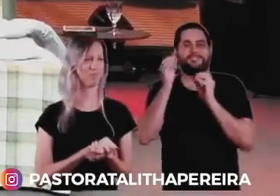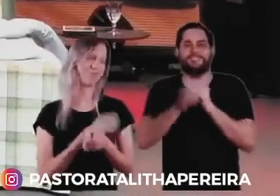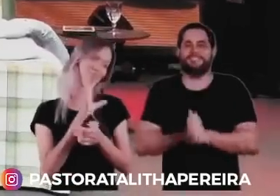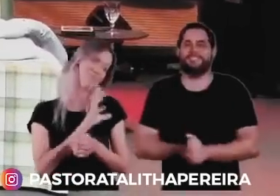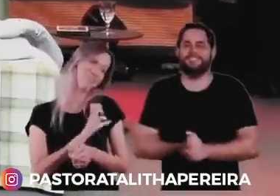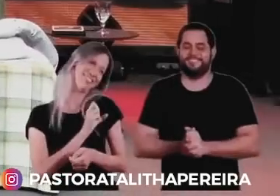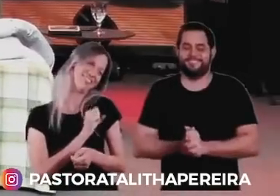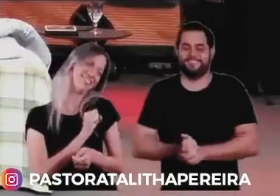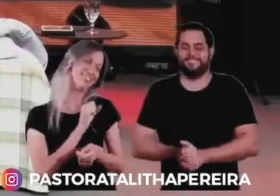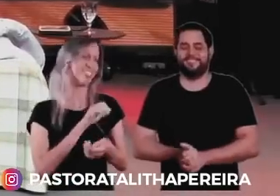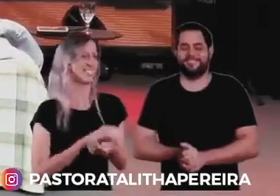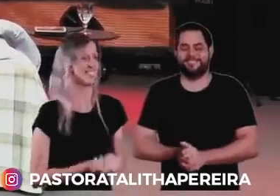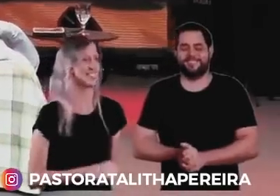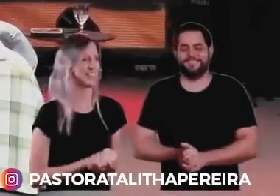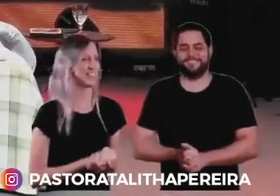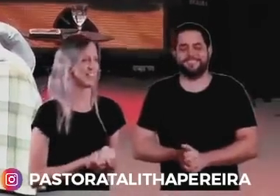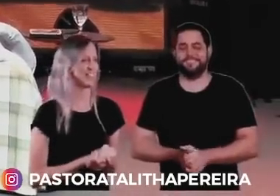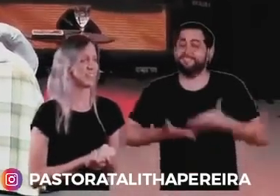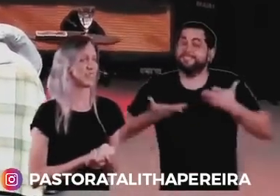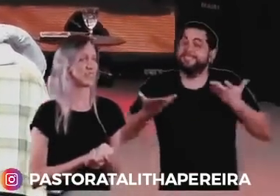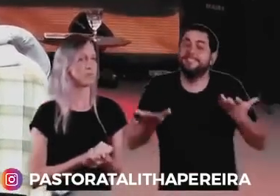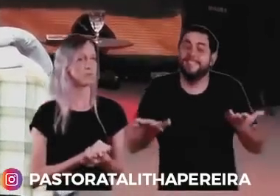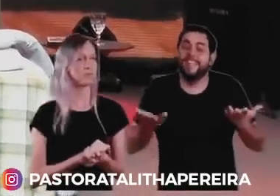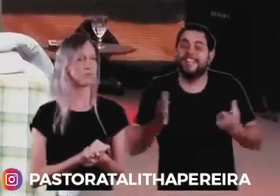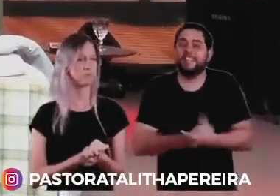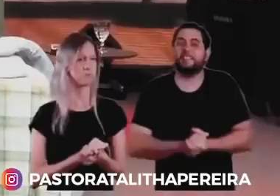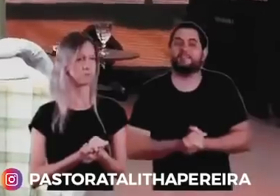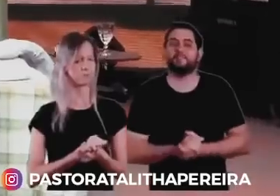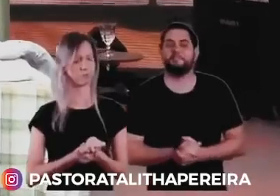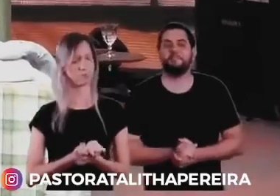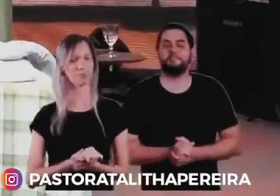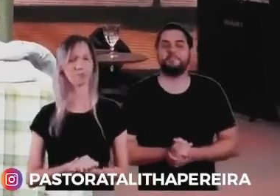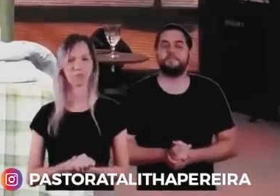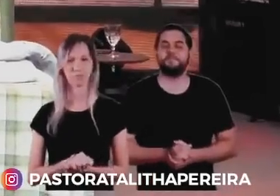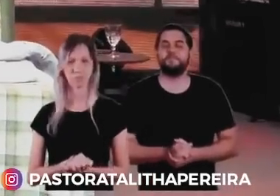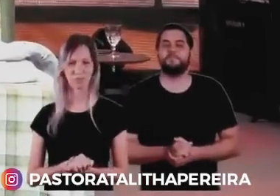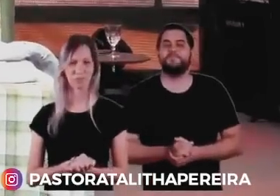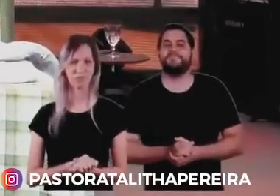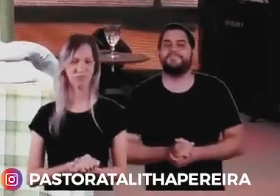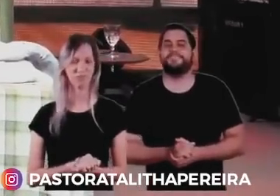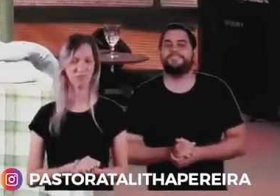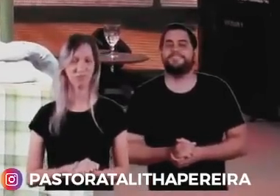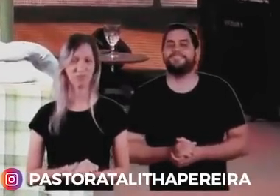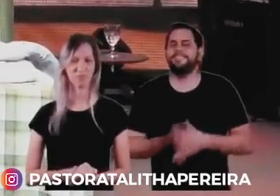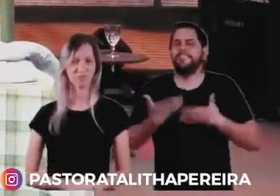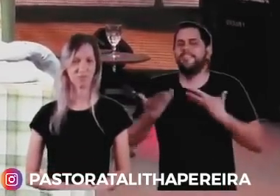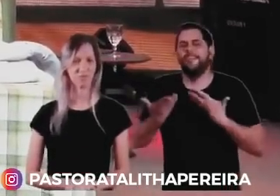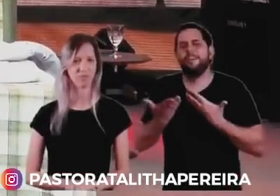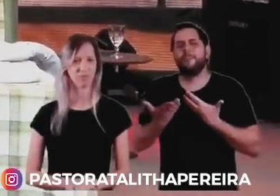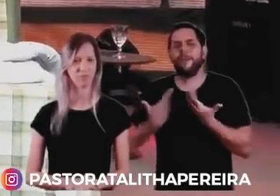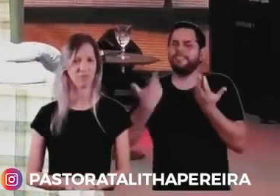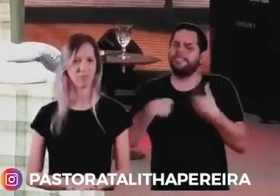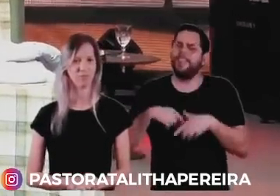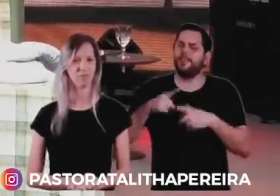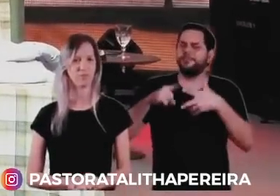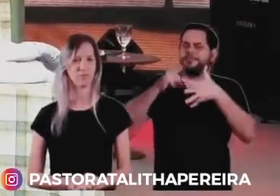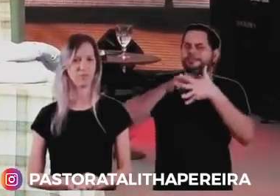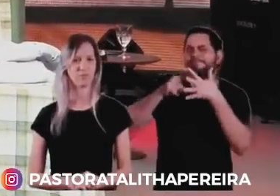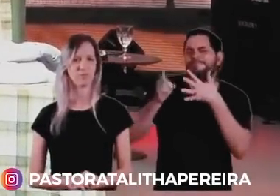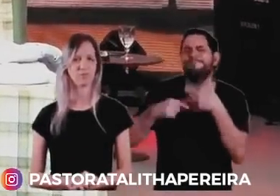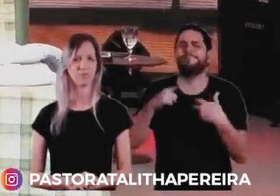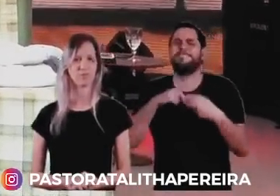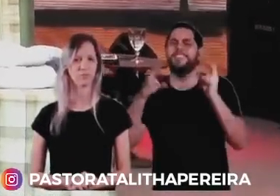E aí, gente? Oi, Jesus. Quanto motivo para ter uma briga, não é